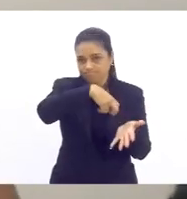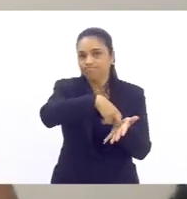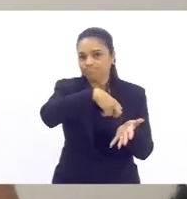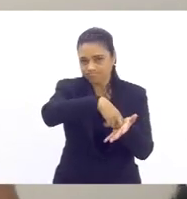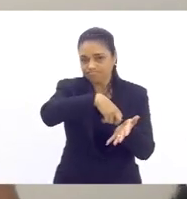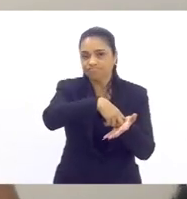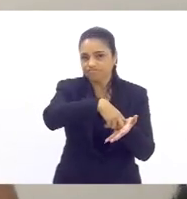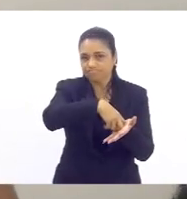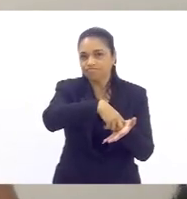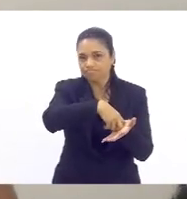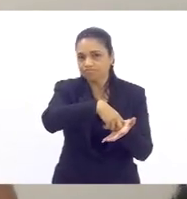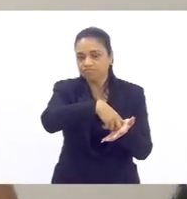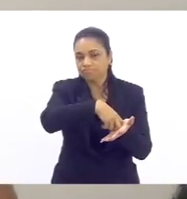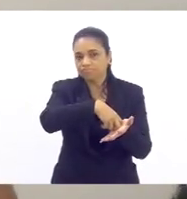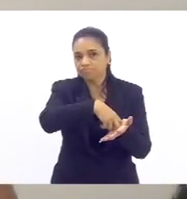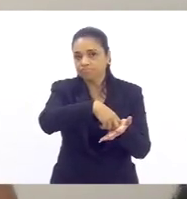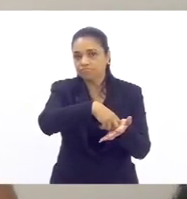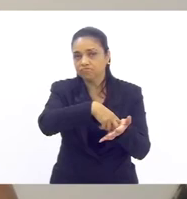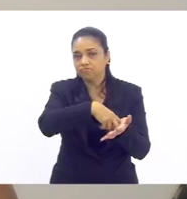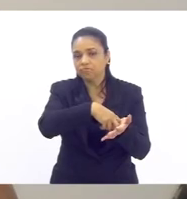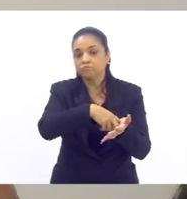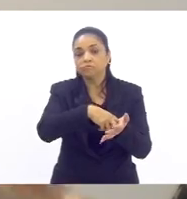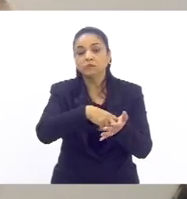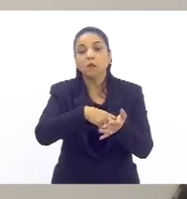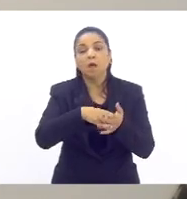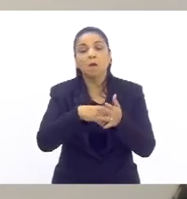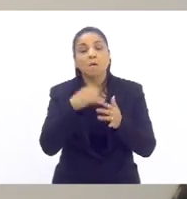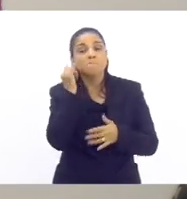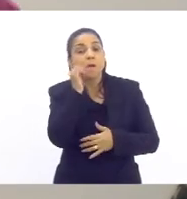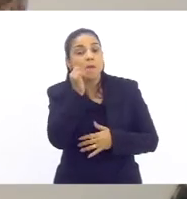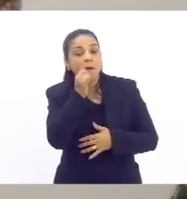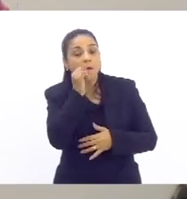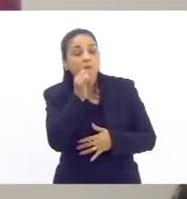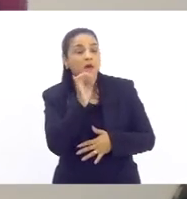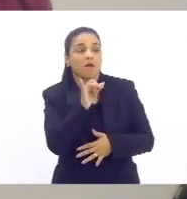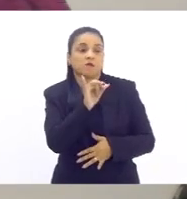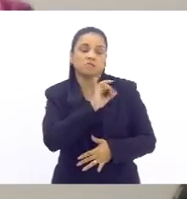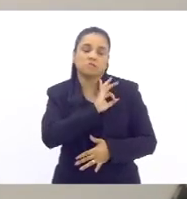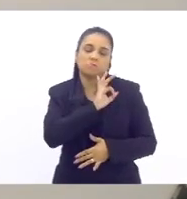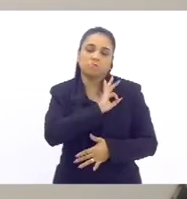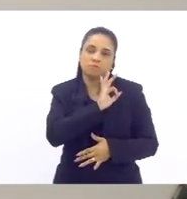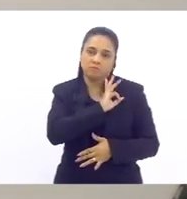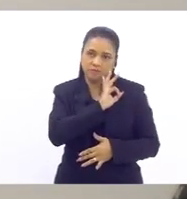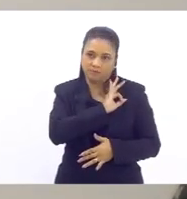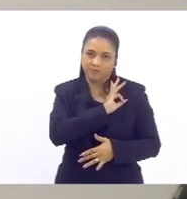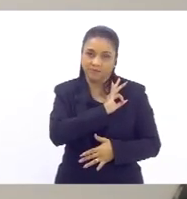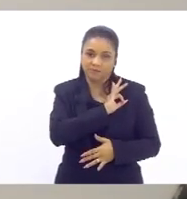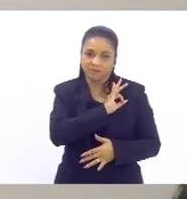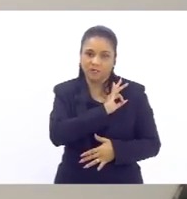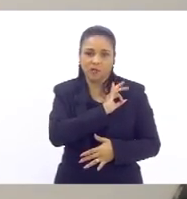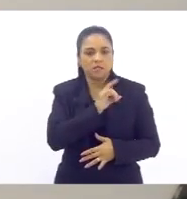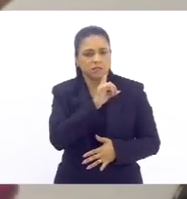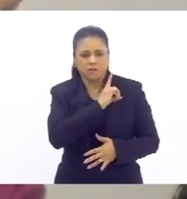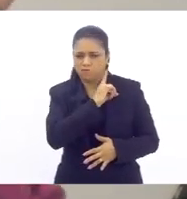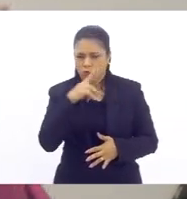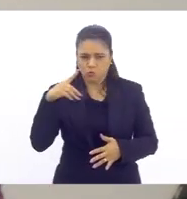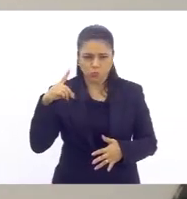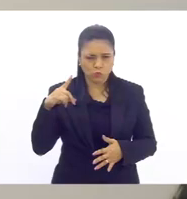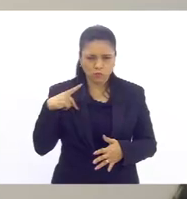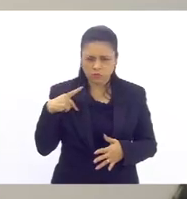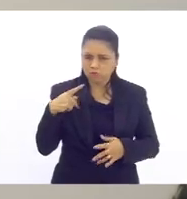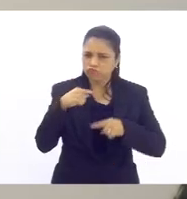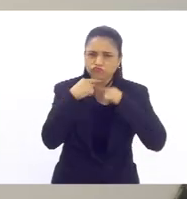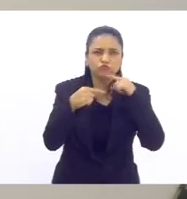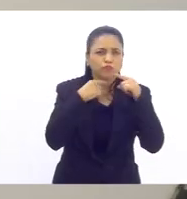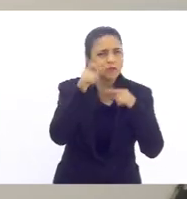pela pela depoimento dos policiais de maneira nenhuma a defensoria desacredita dos depoimentos